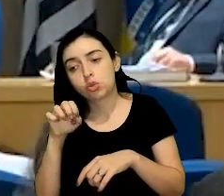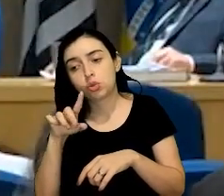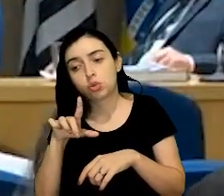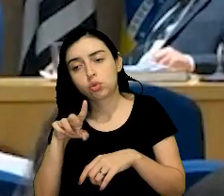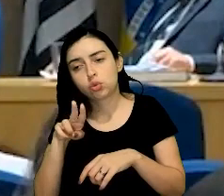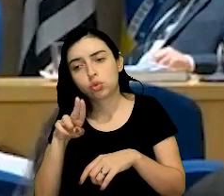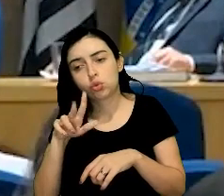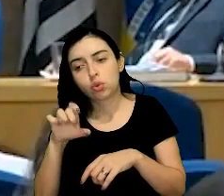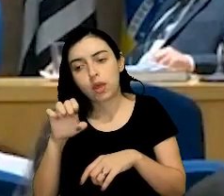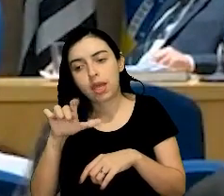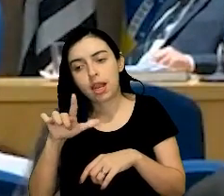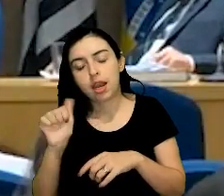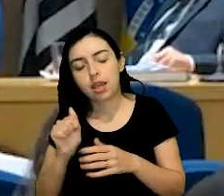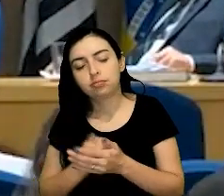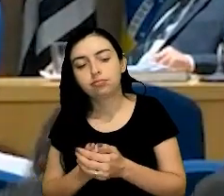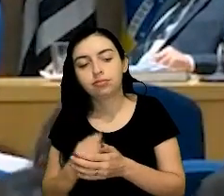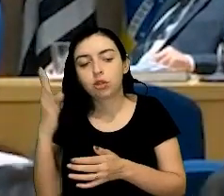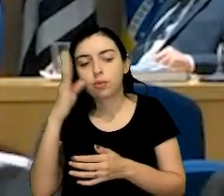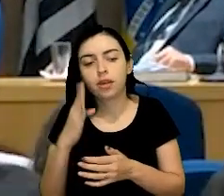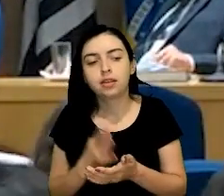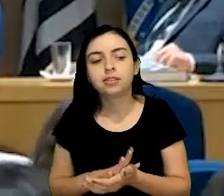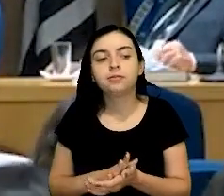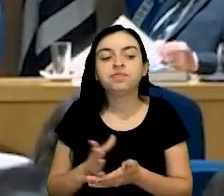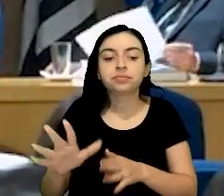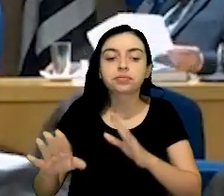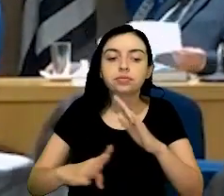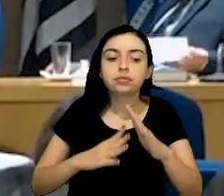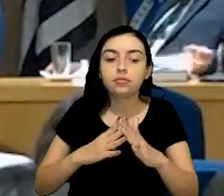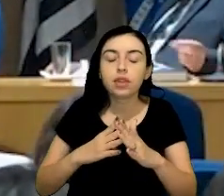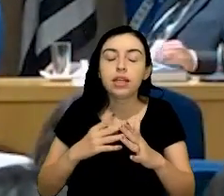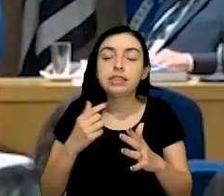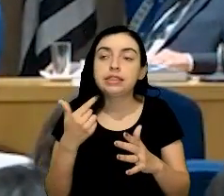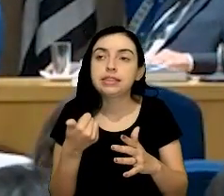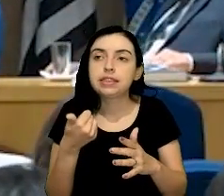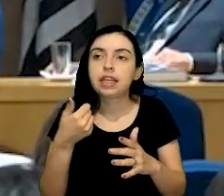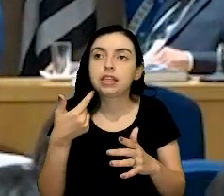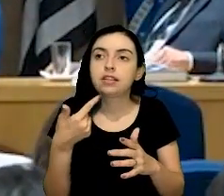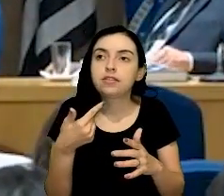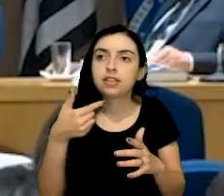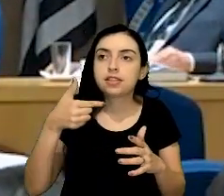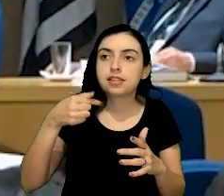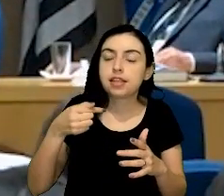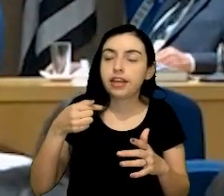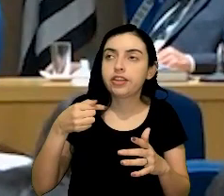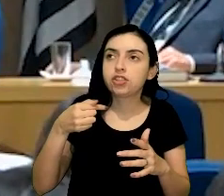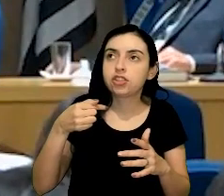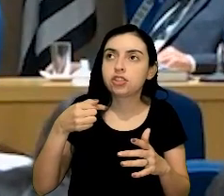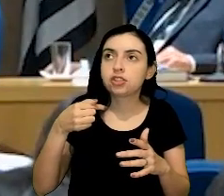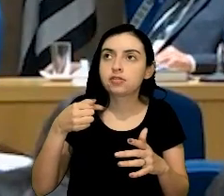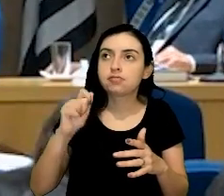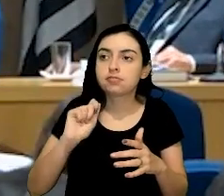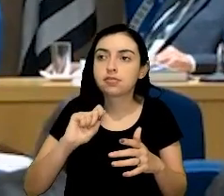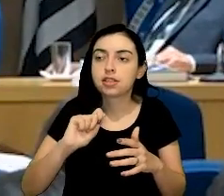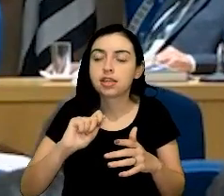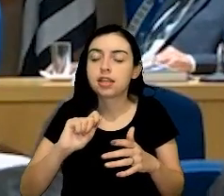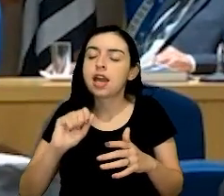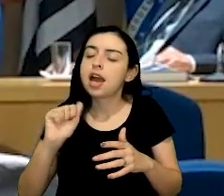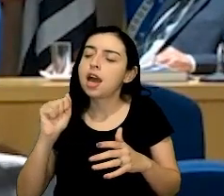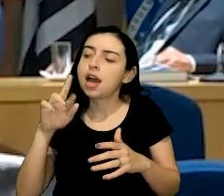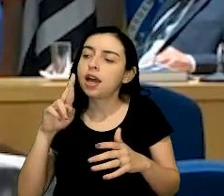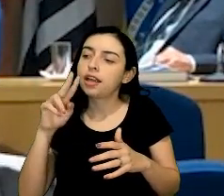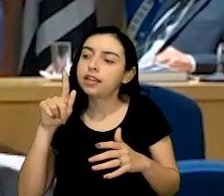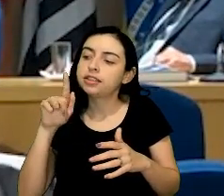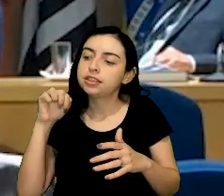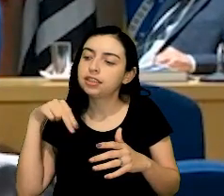o Brasil recebeu 127 mil venezuelanos e a Argentina 160 mil. E nem a Argentina não faz fronteira com a Venezuela,